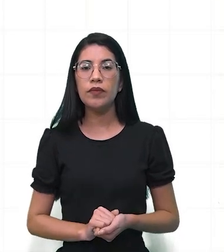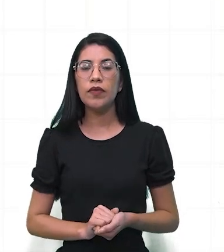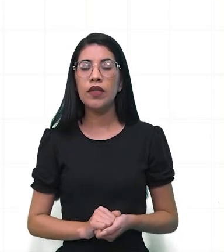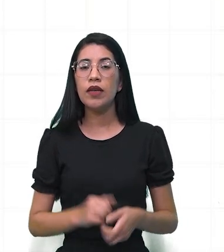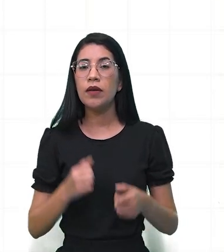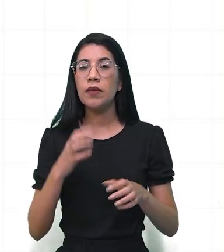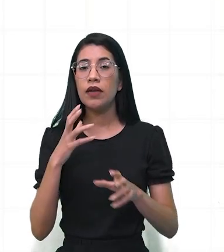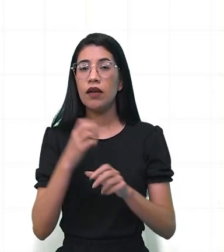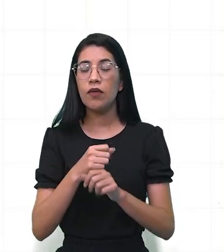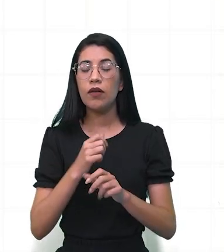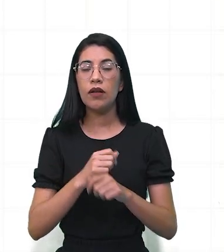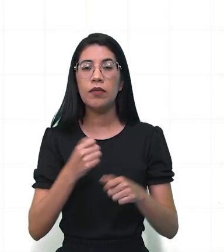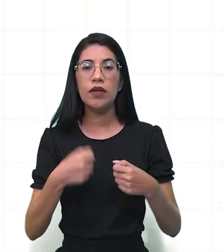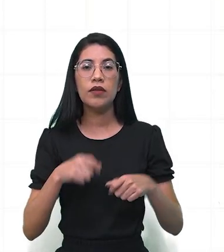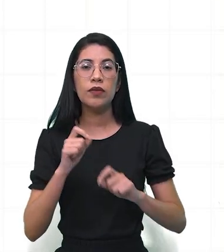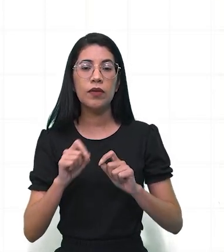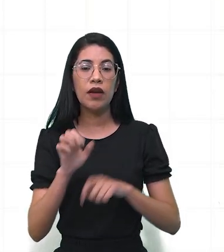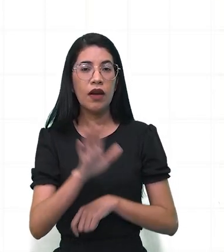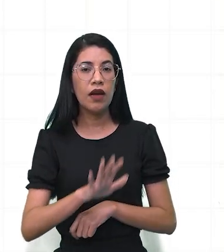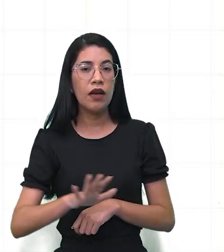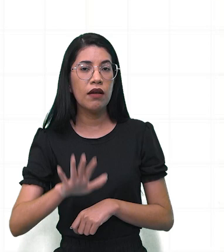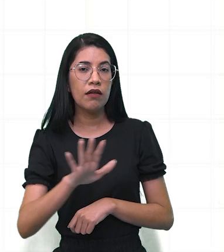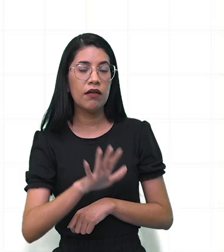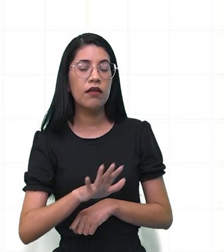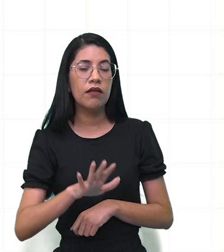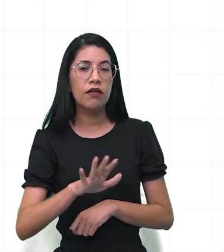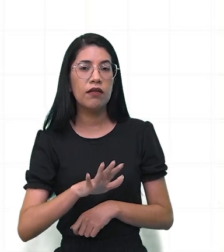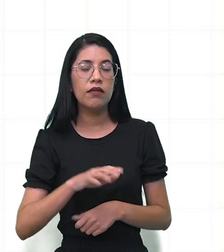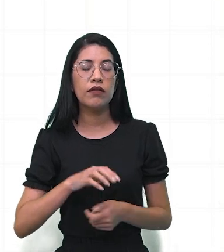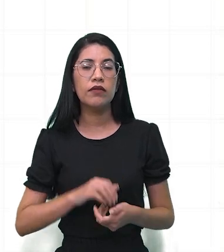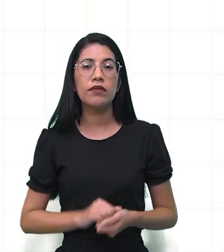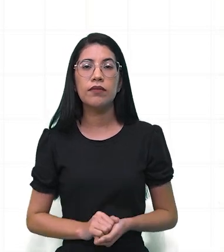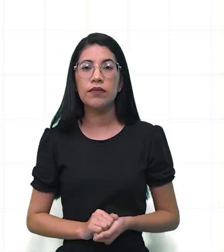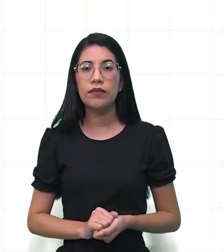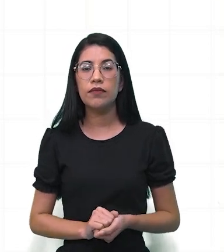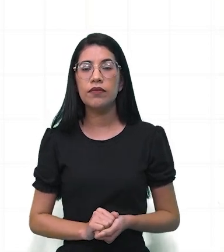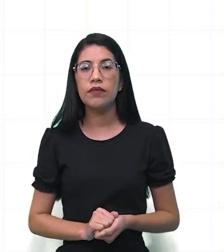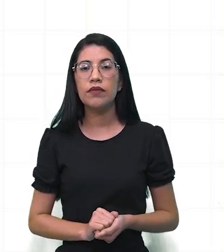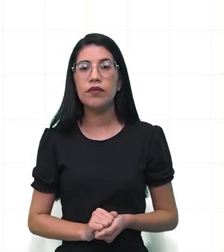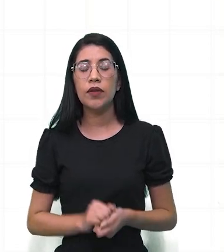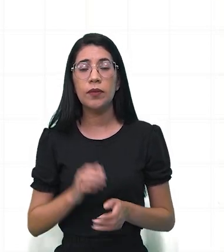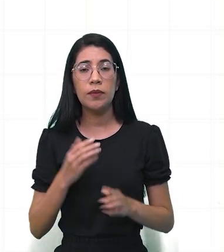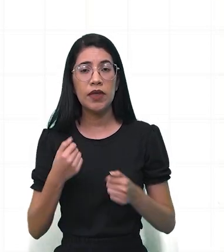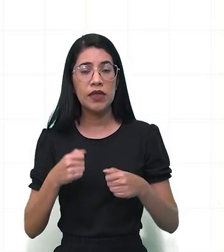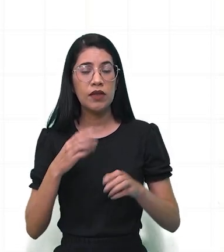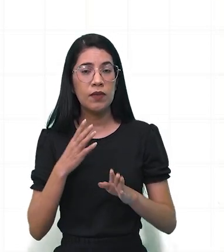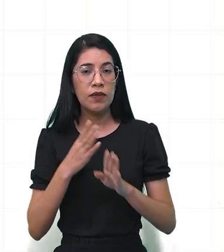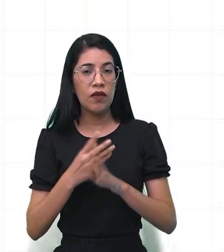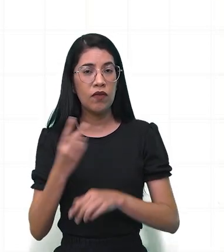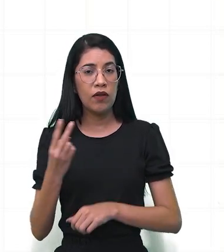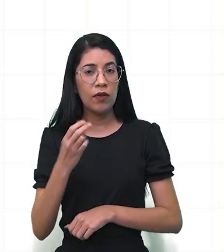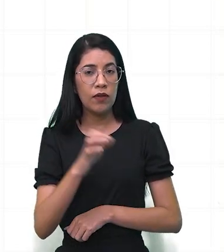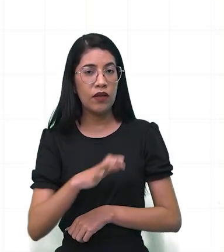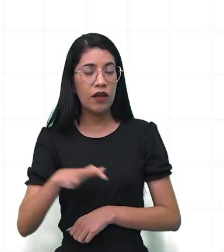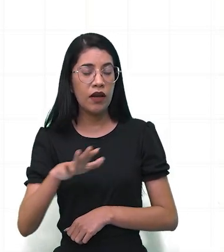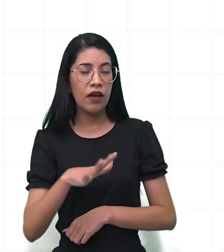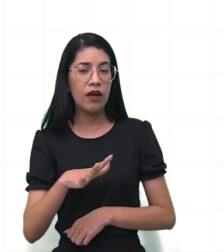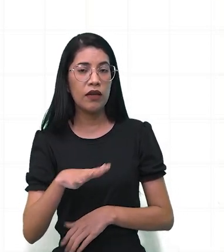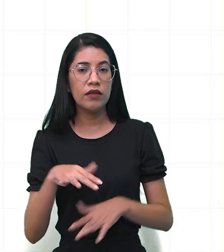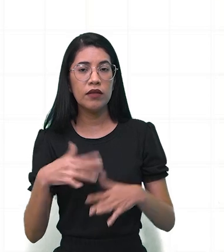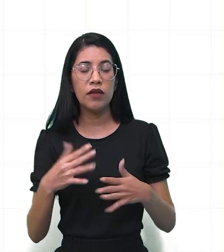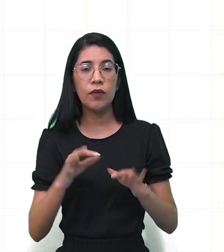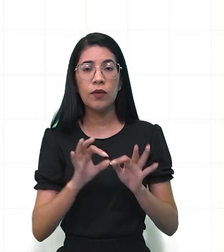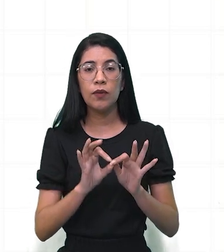faça aqui. Ele quer que a gente determine a área. Muito bem. Se ele quer que a gente determine a área, quanto vale